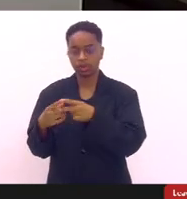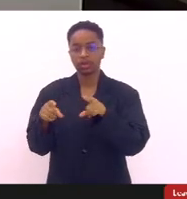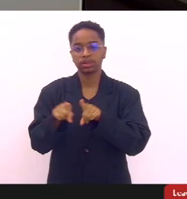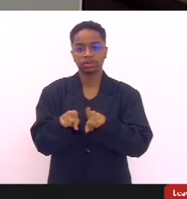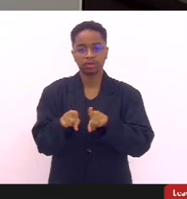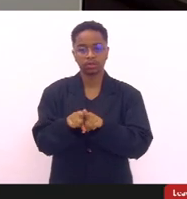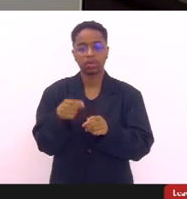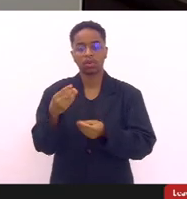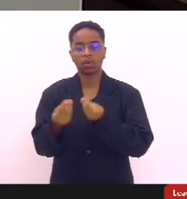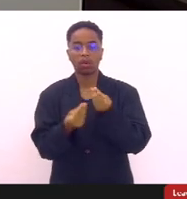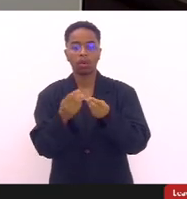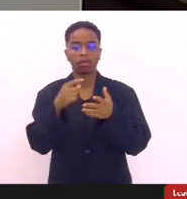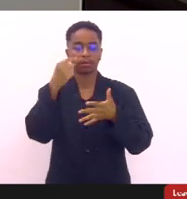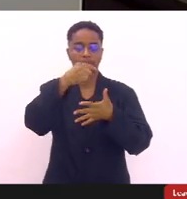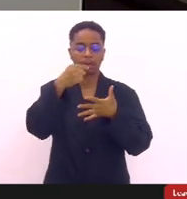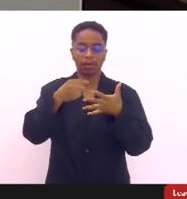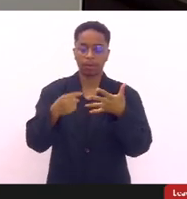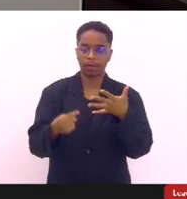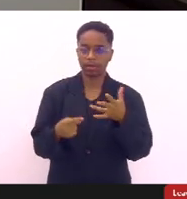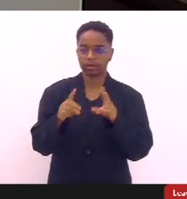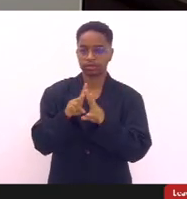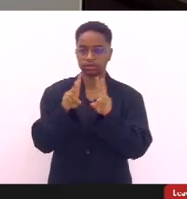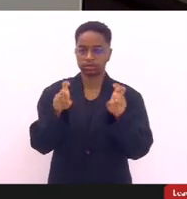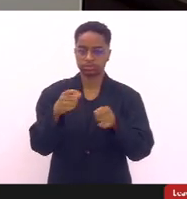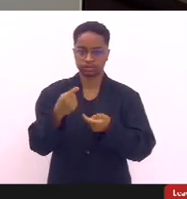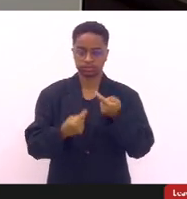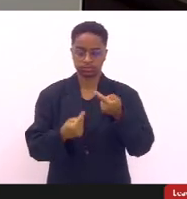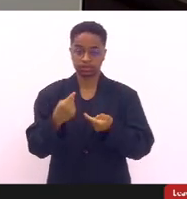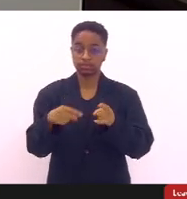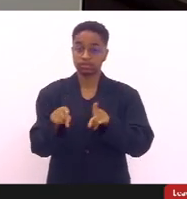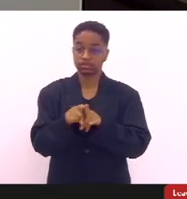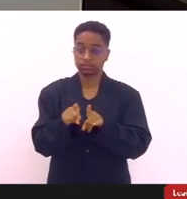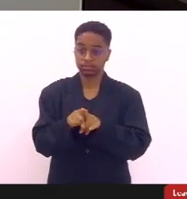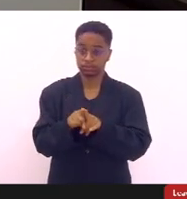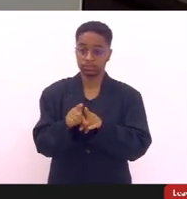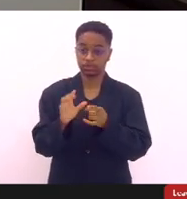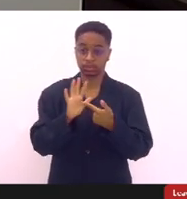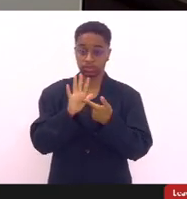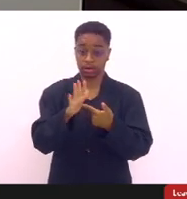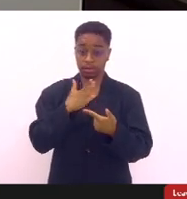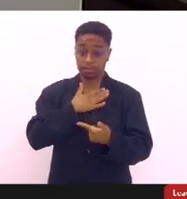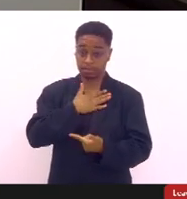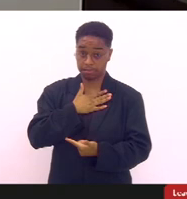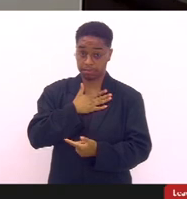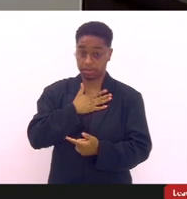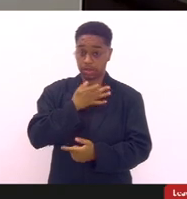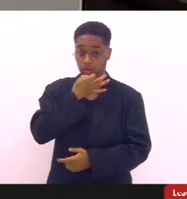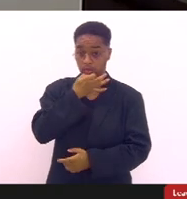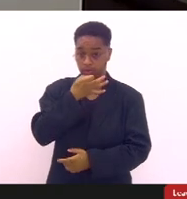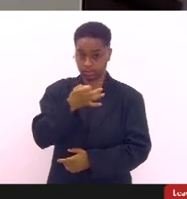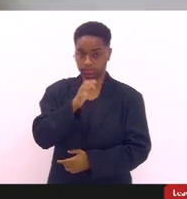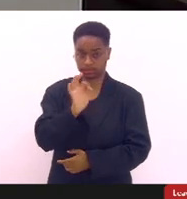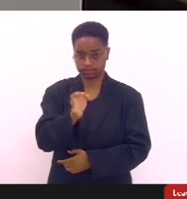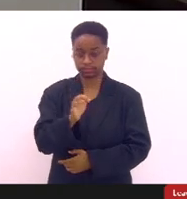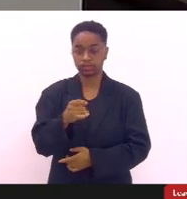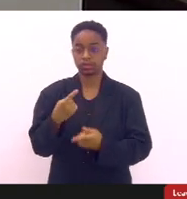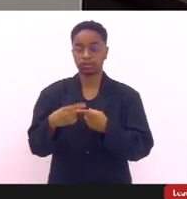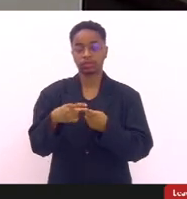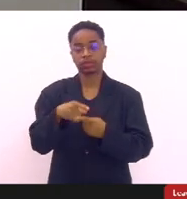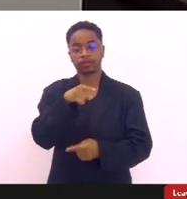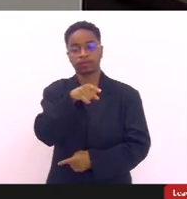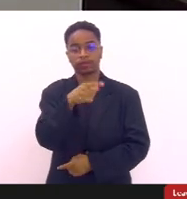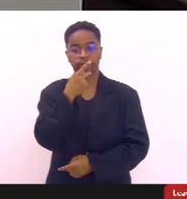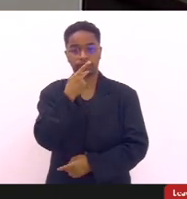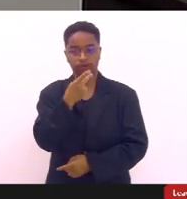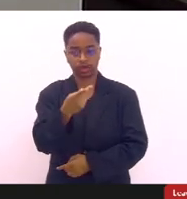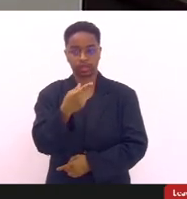dessas tratativas todas. E aí, também colocando aqui a minha observação, né? Até quando o senhor fala, eu